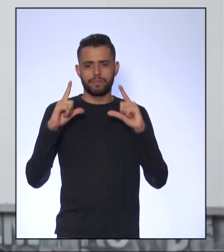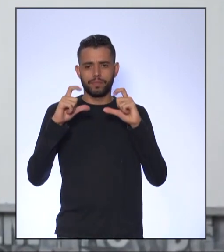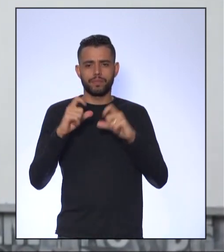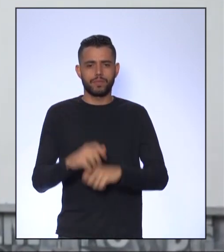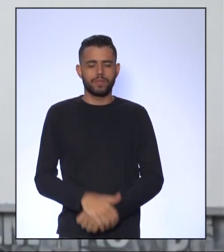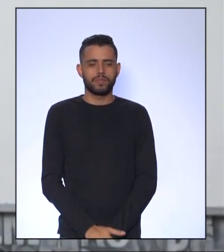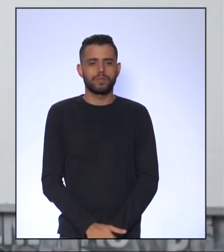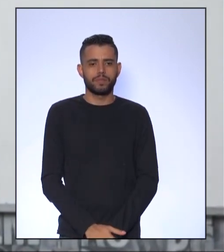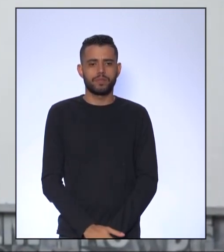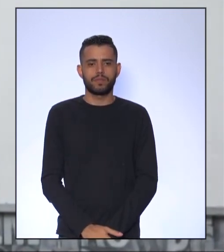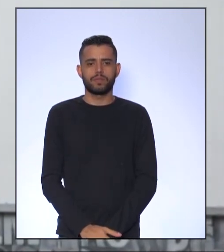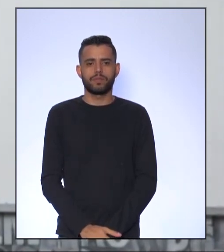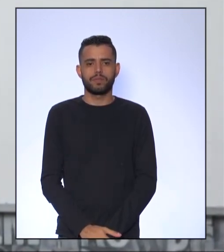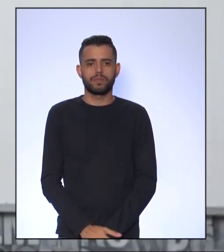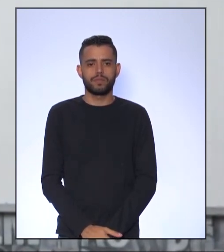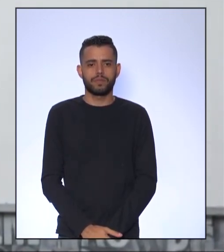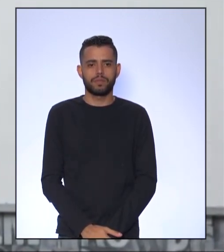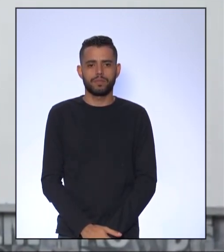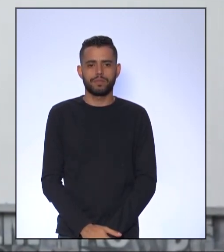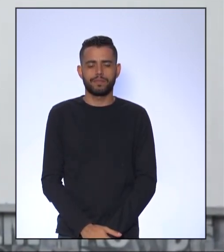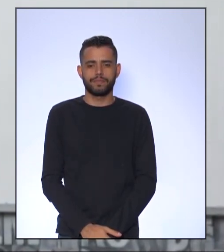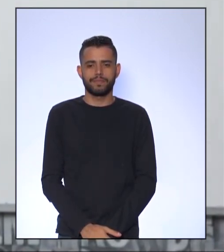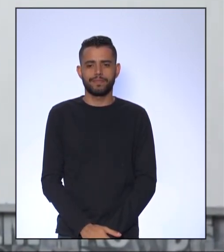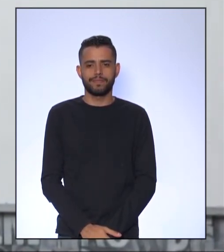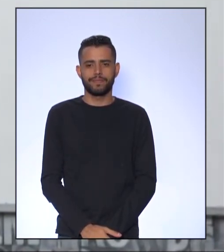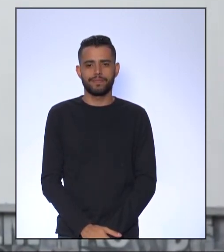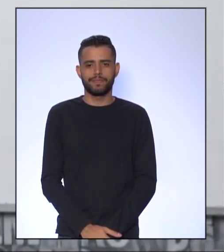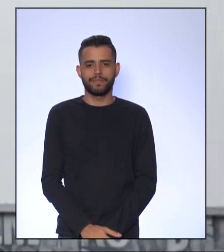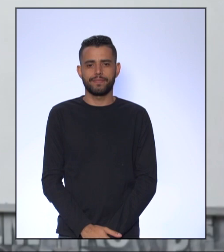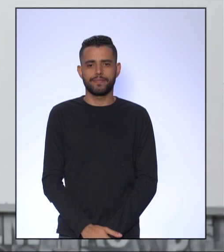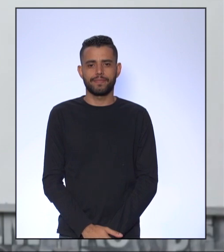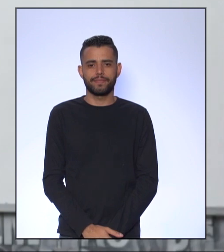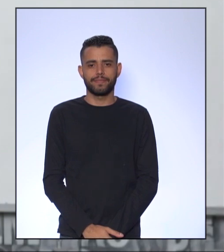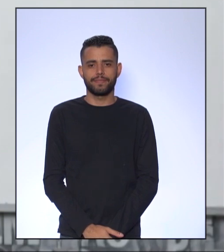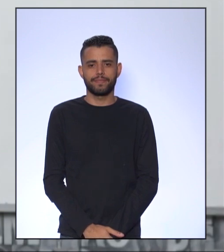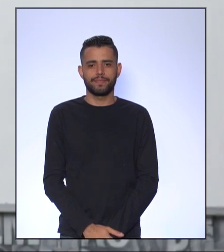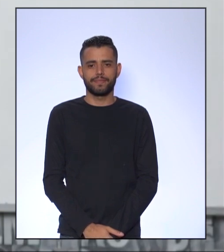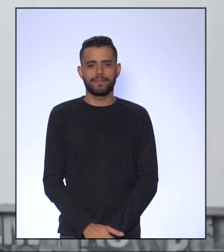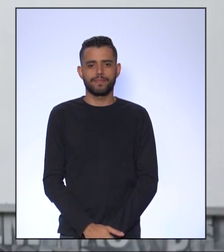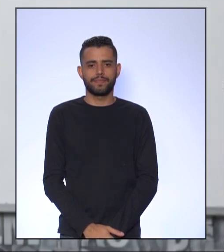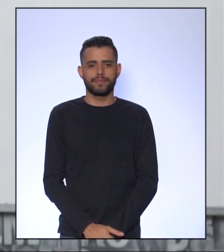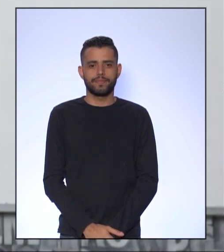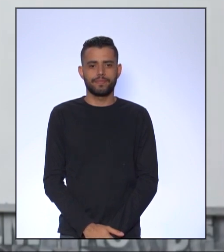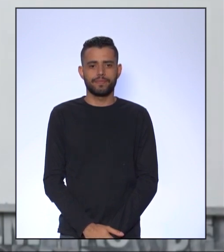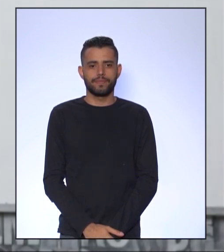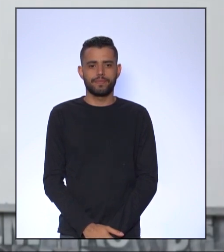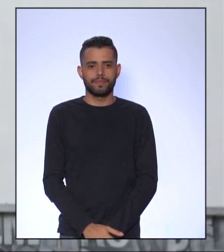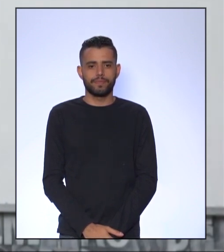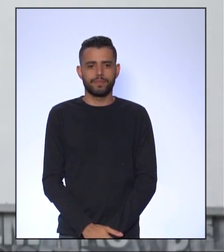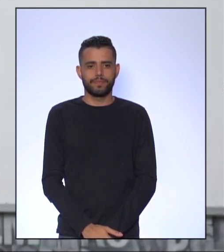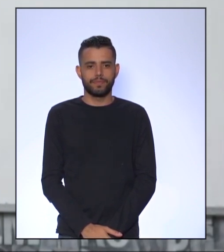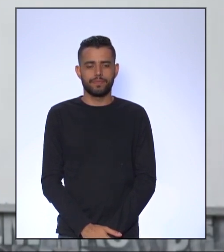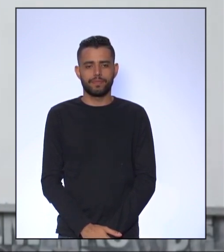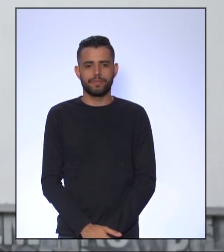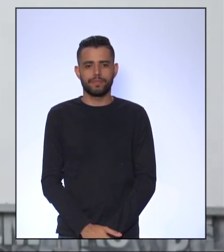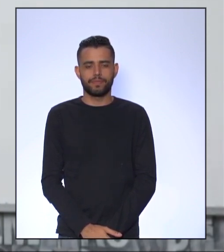print, né? Momento ímpar. Olha que lousa bonita. E agora vamos ao que interessa. Apagando